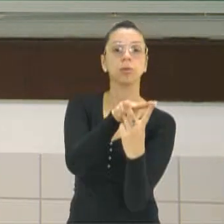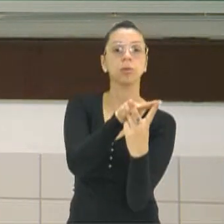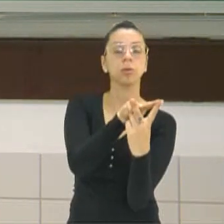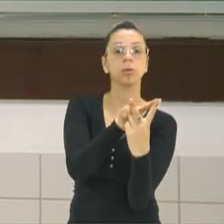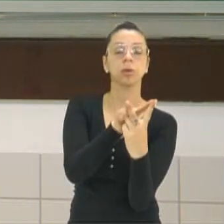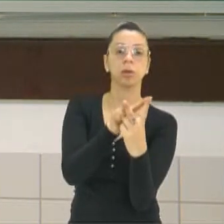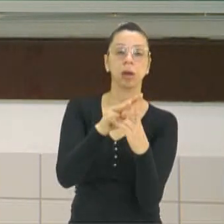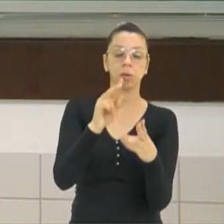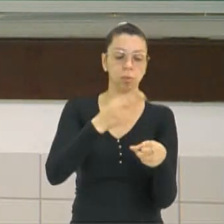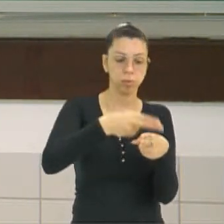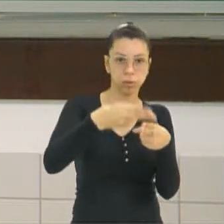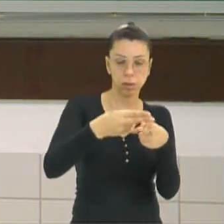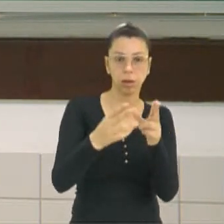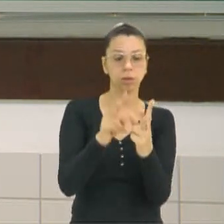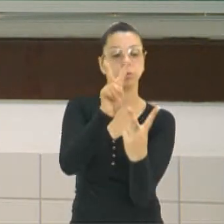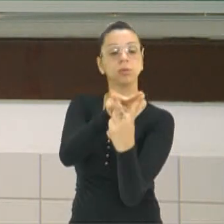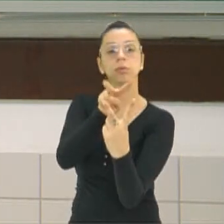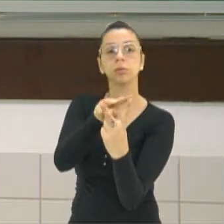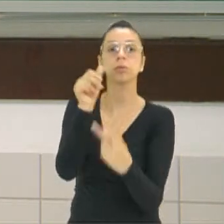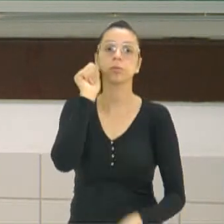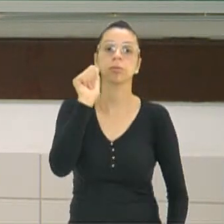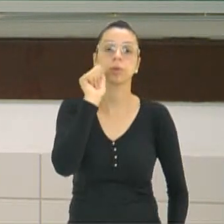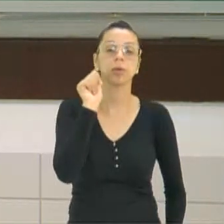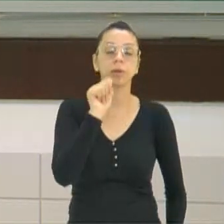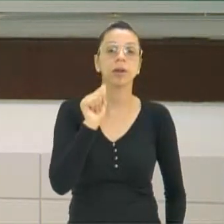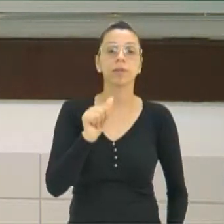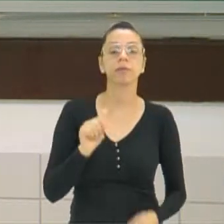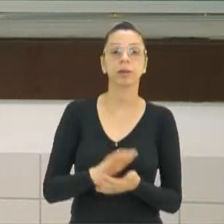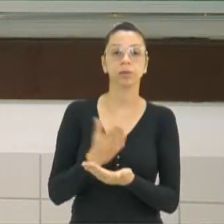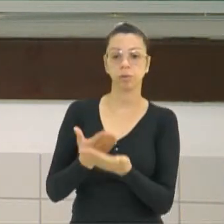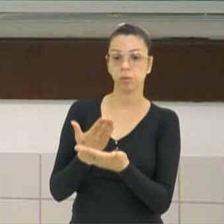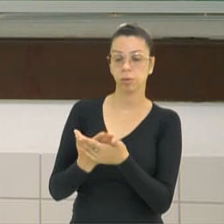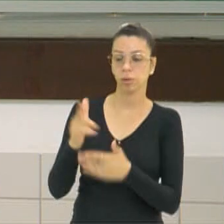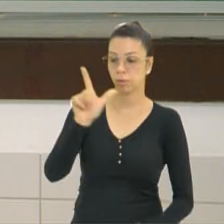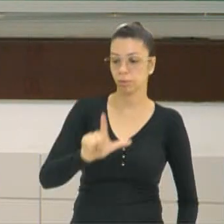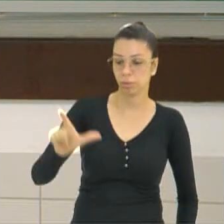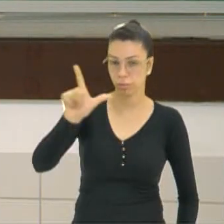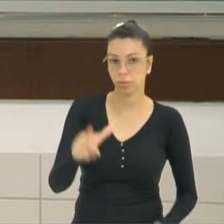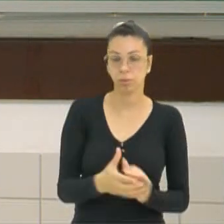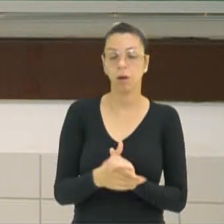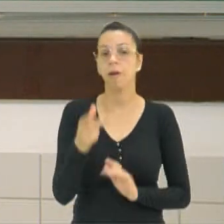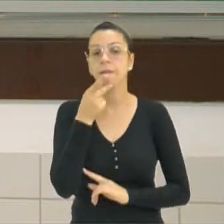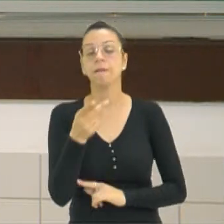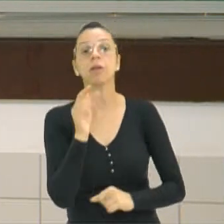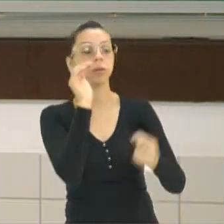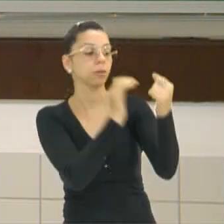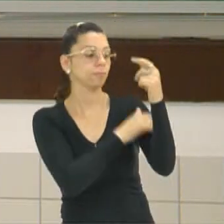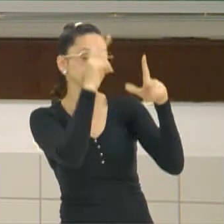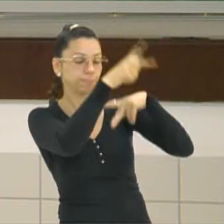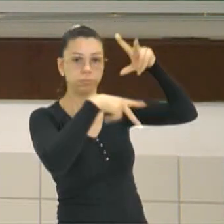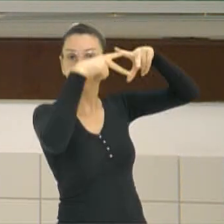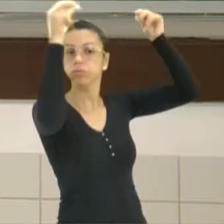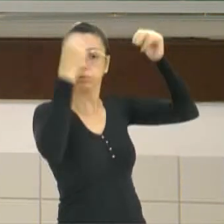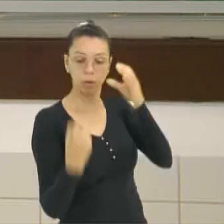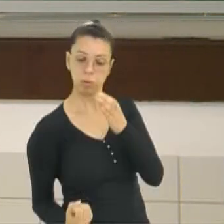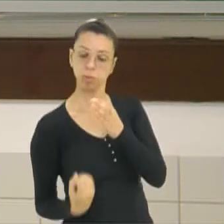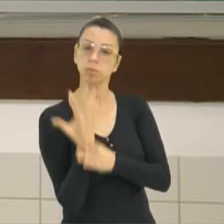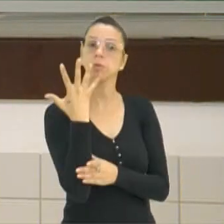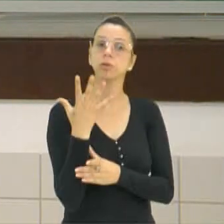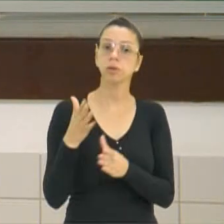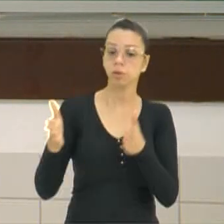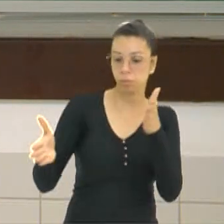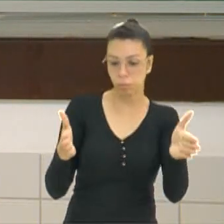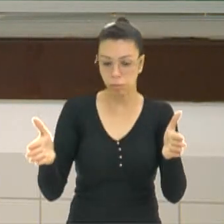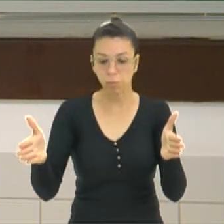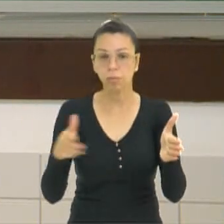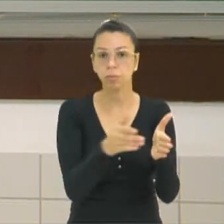literatura. E um dos livros que elas leem é Jane Eyre. E elas falam justamente sobre o feminismo surgindo naquele momento, em